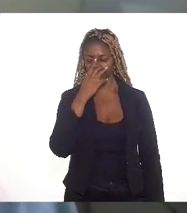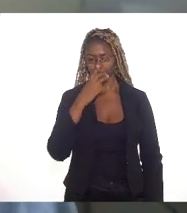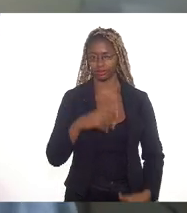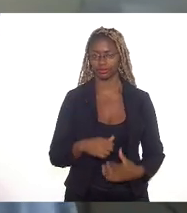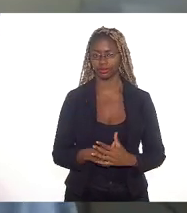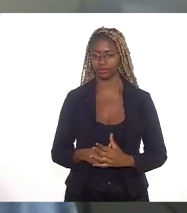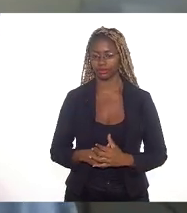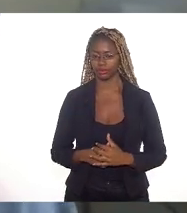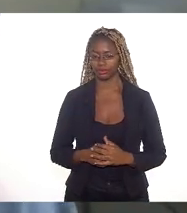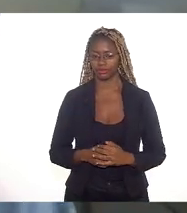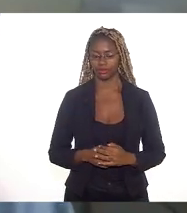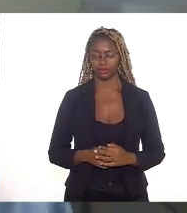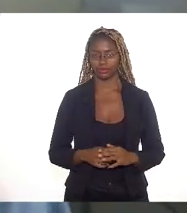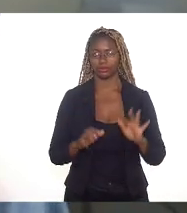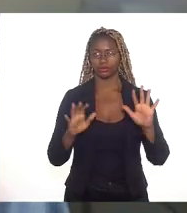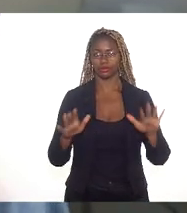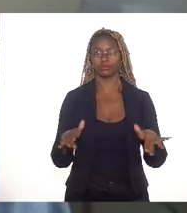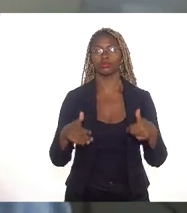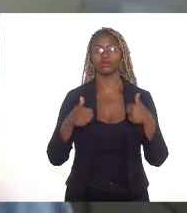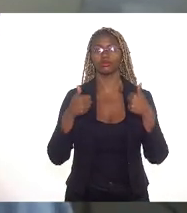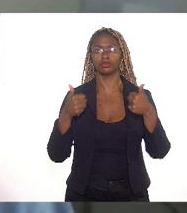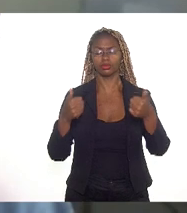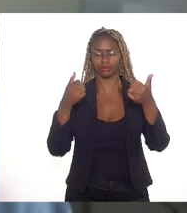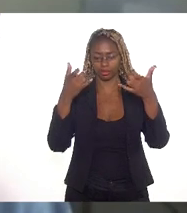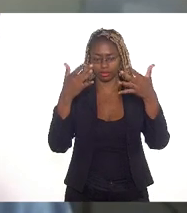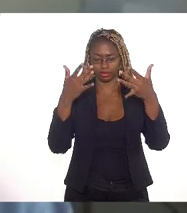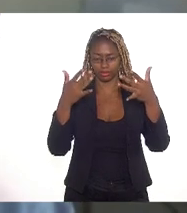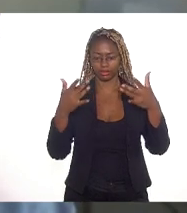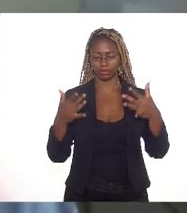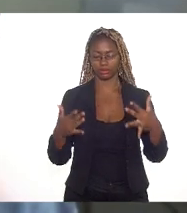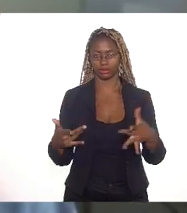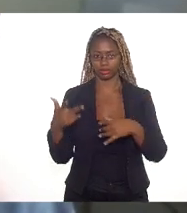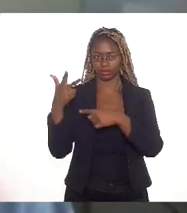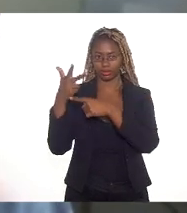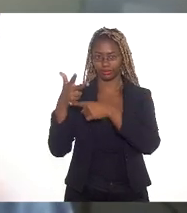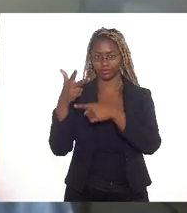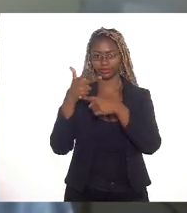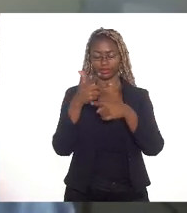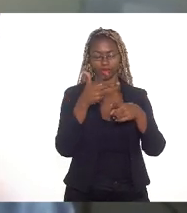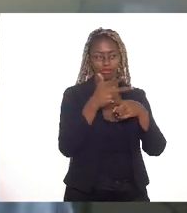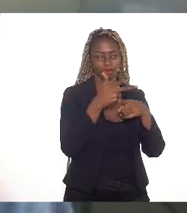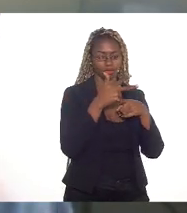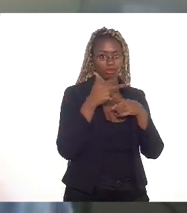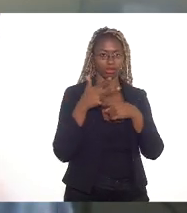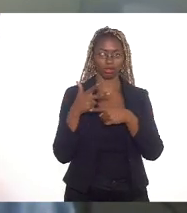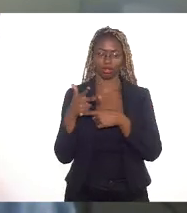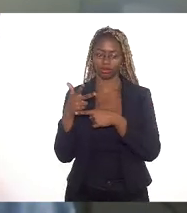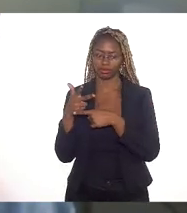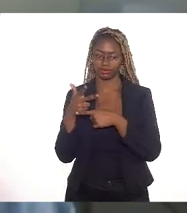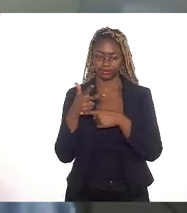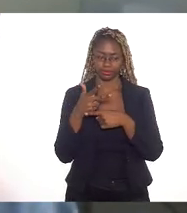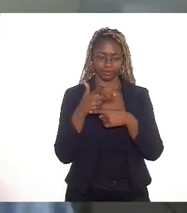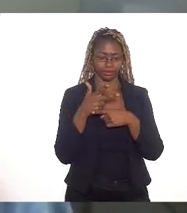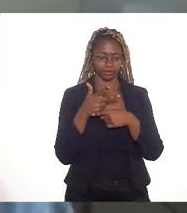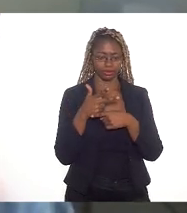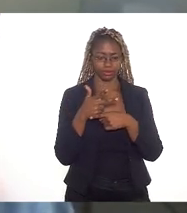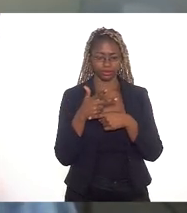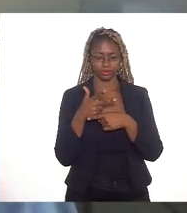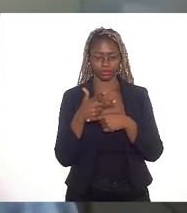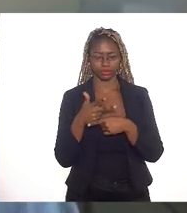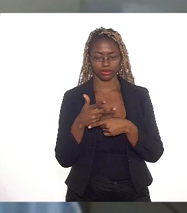está melhor detalhada as câmeras de segurança, as